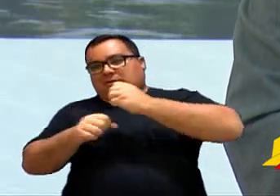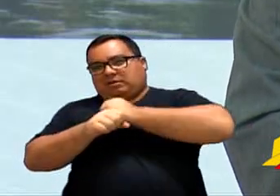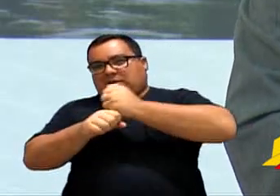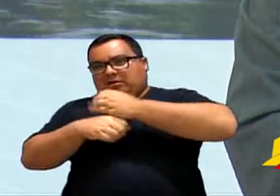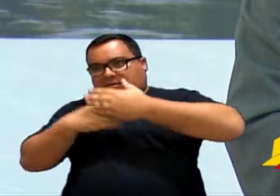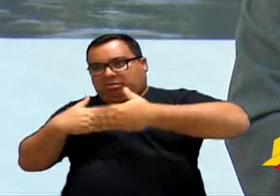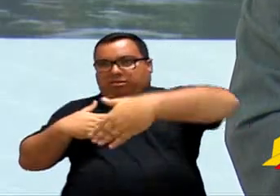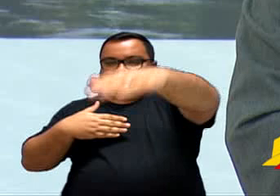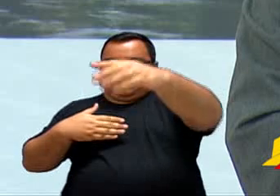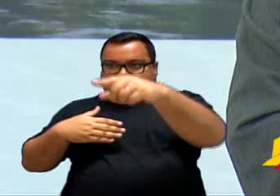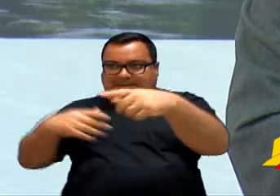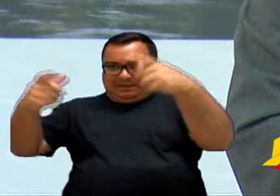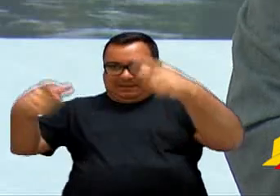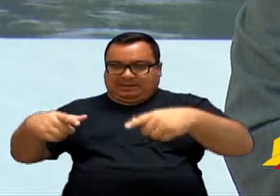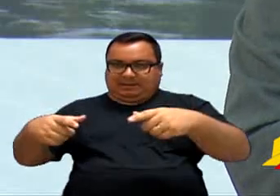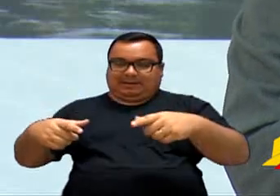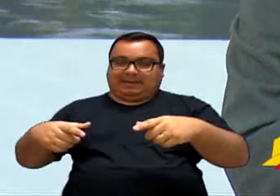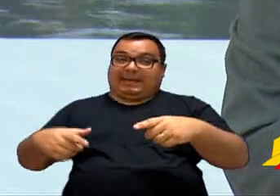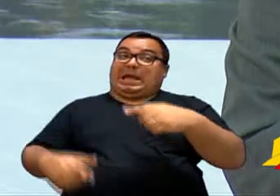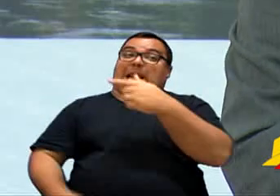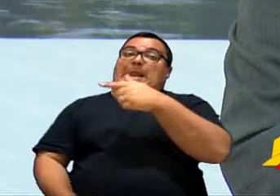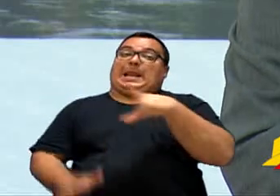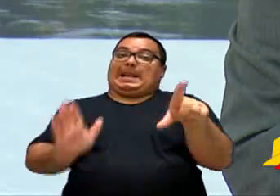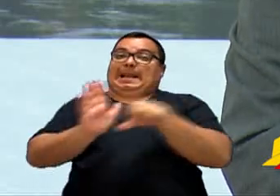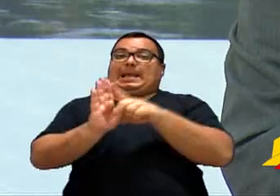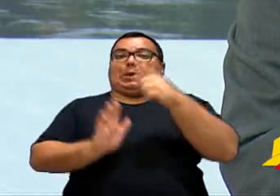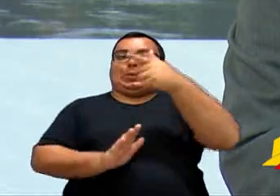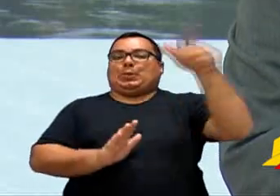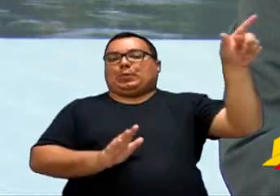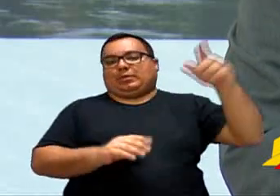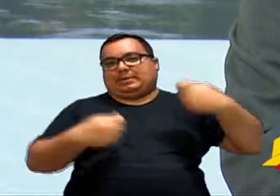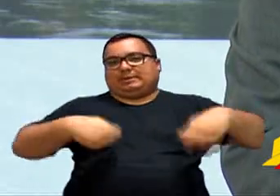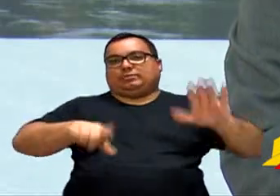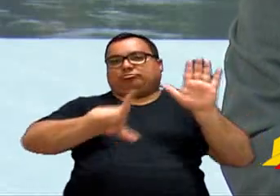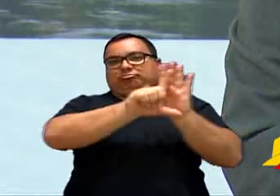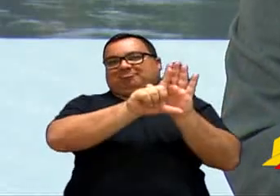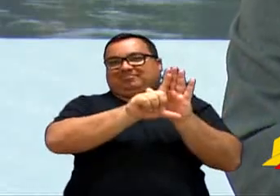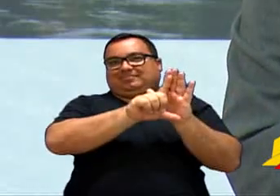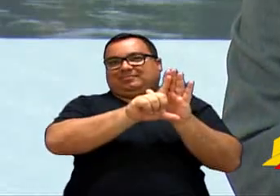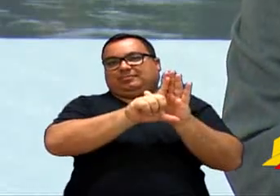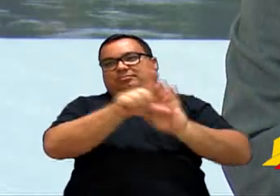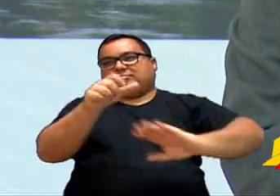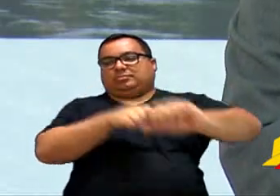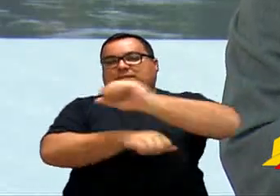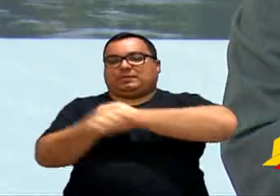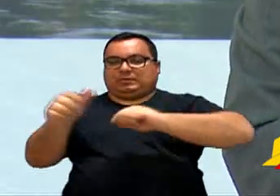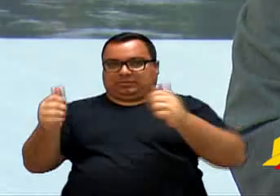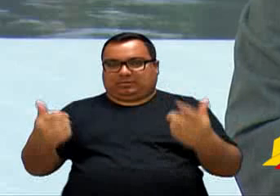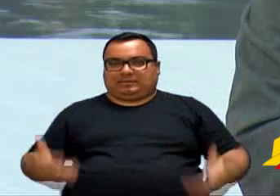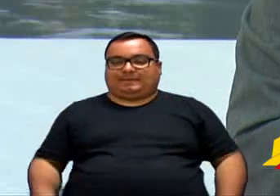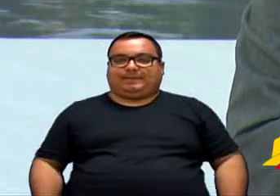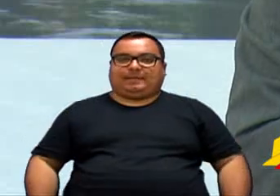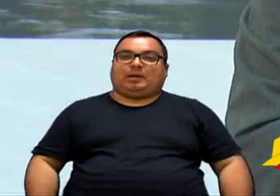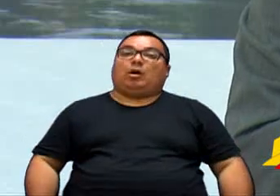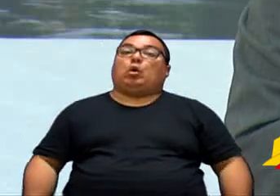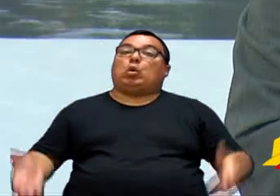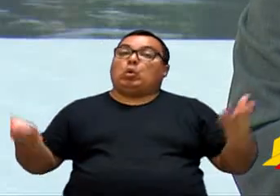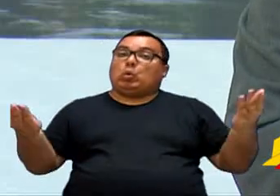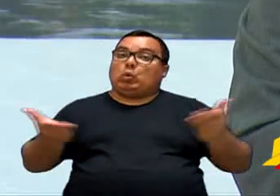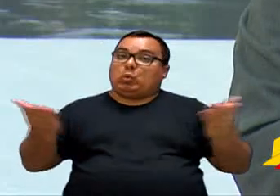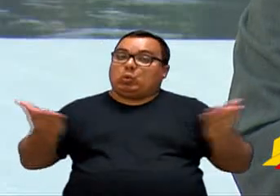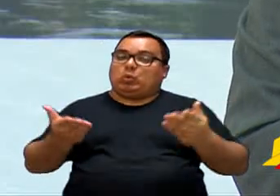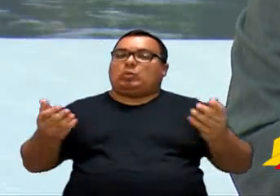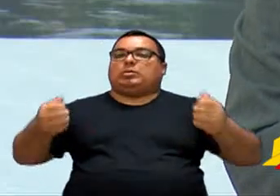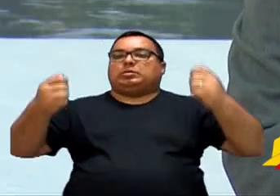imóvel da prefeitura para a instituição feira. Não é isso que nós estamos fazendo. Nesse momento, estamos... Não,